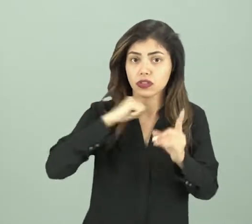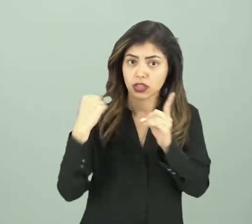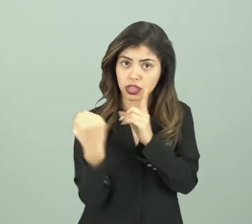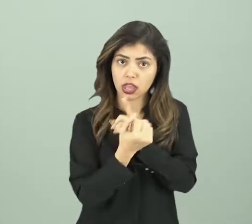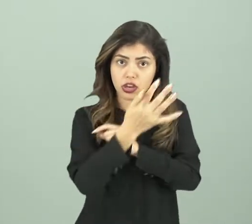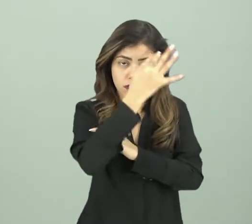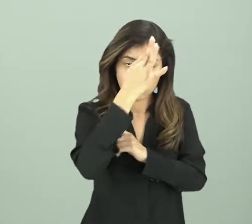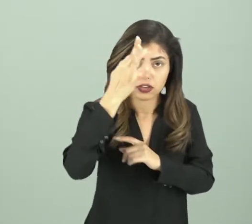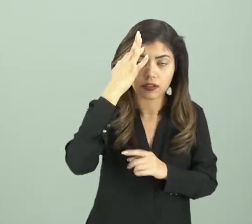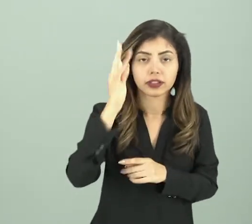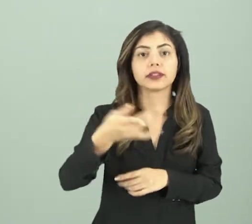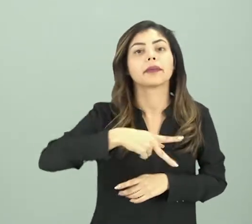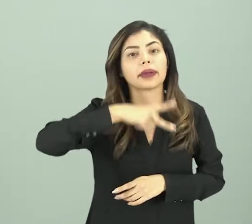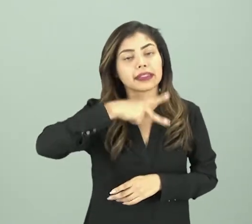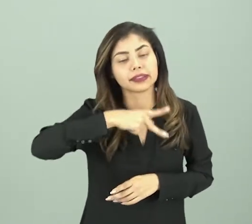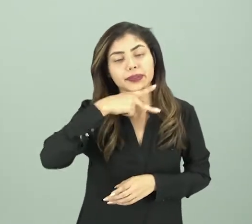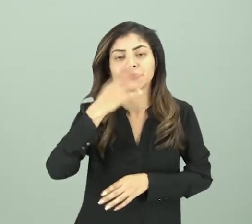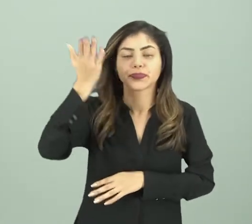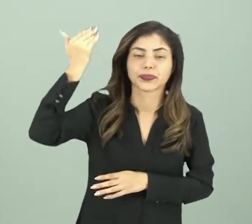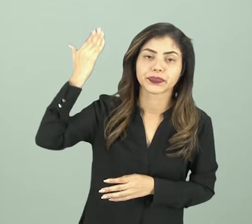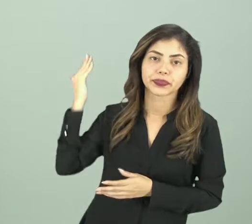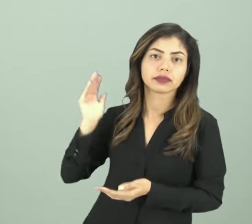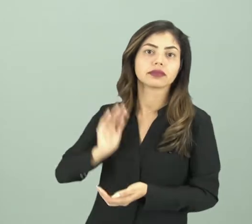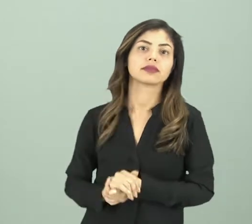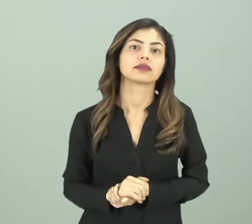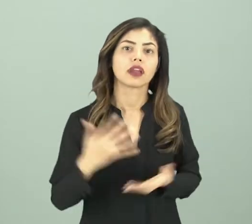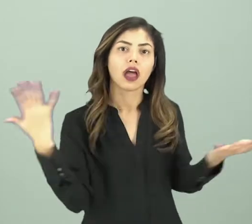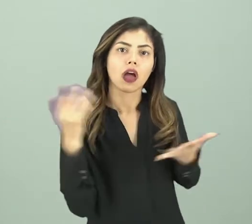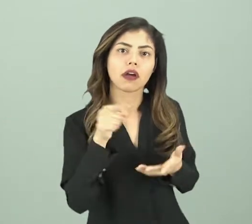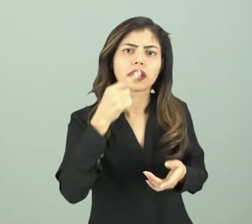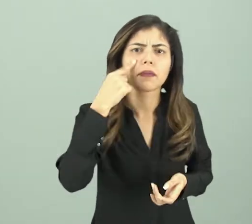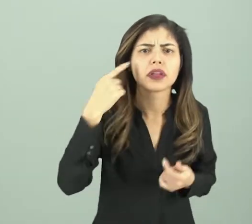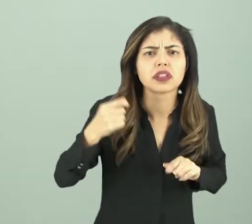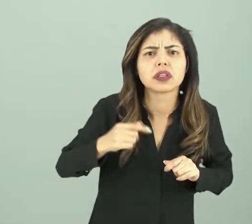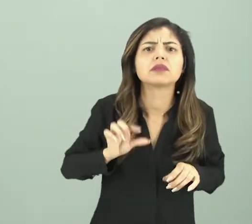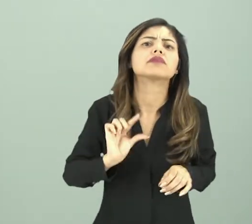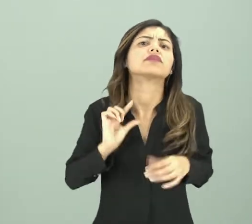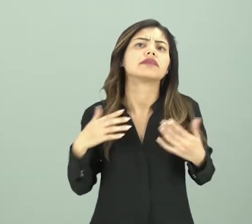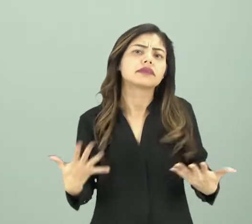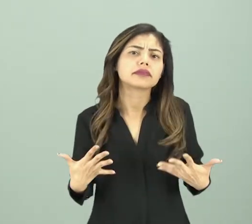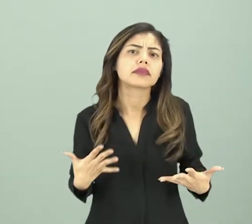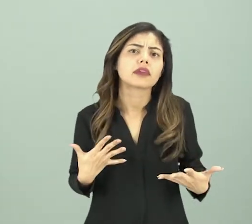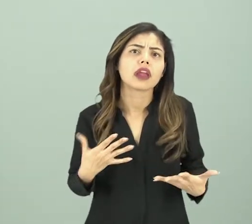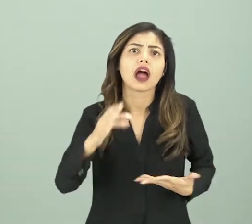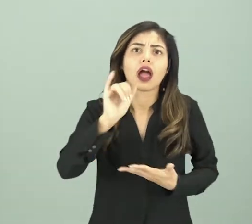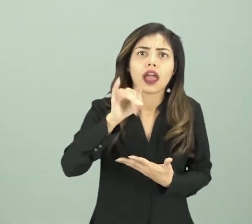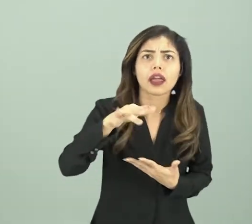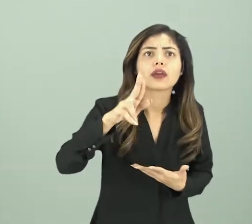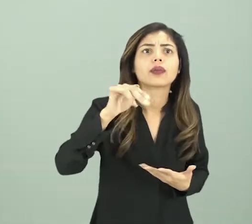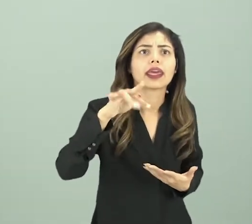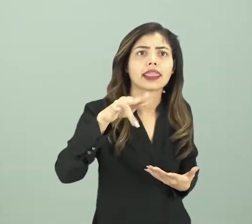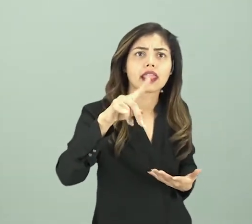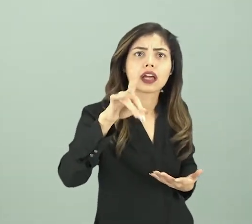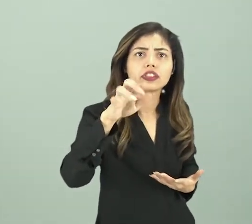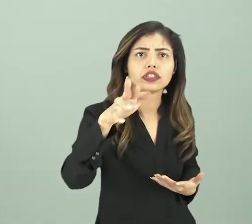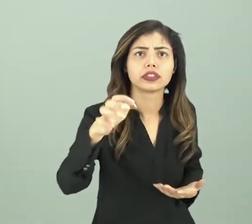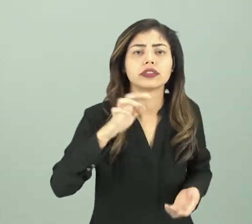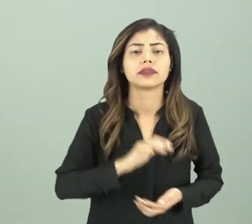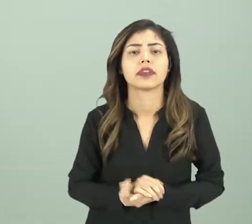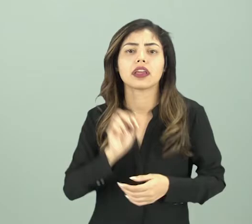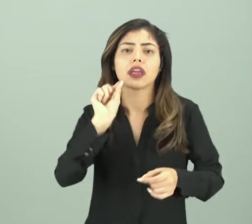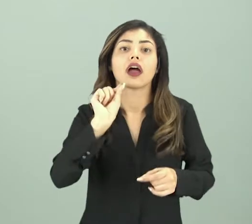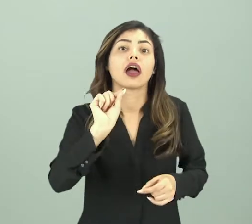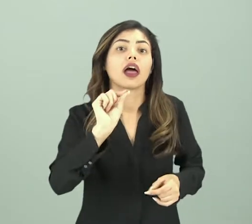do filósofo Platão na antiguidade. Agora, o que nós precisamos ter? A equidade. E a equidade,